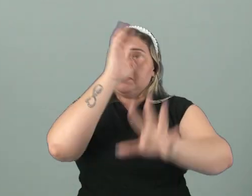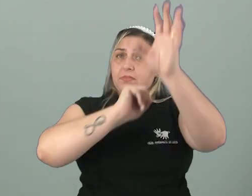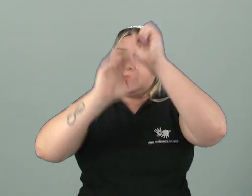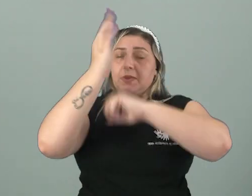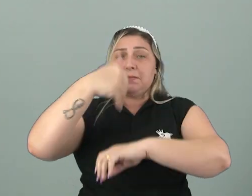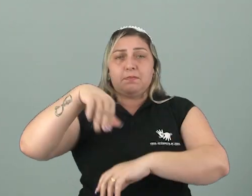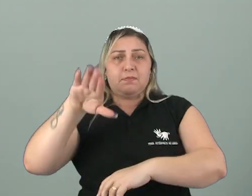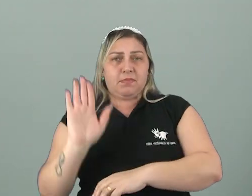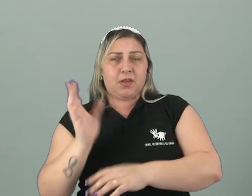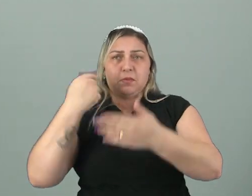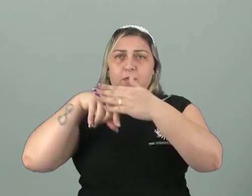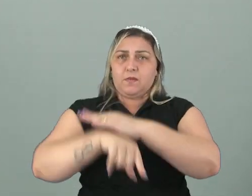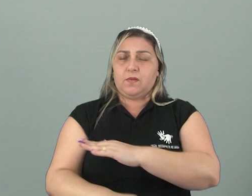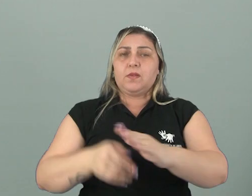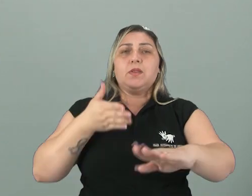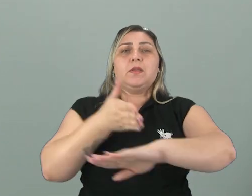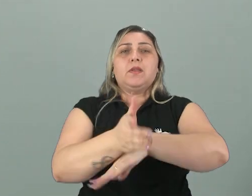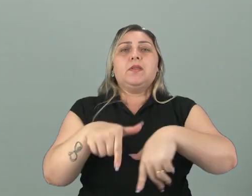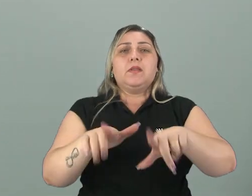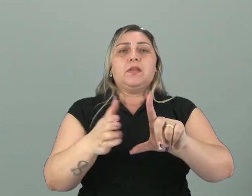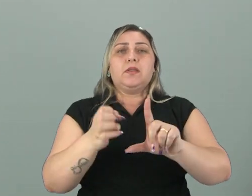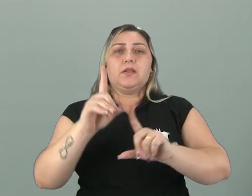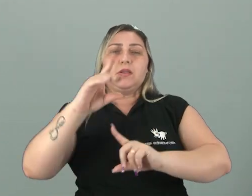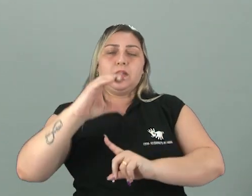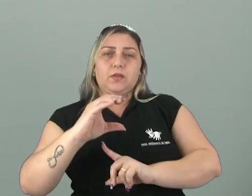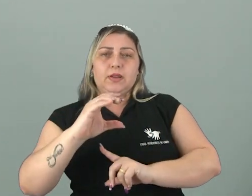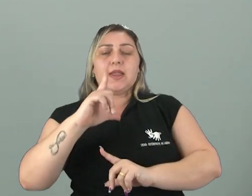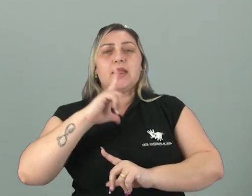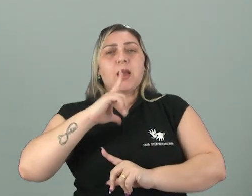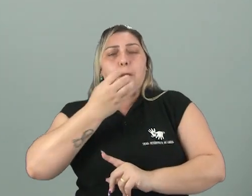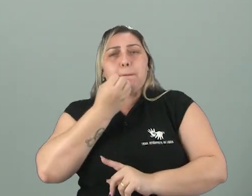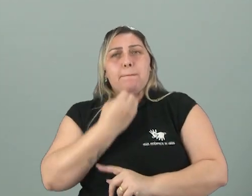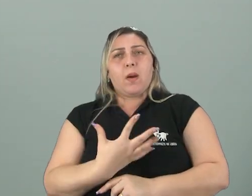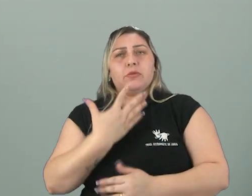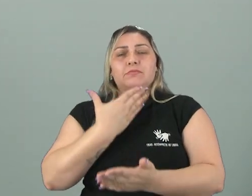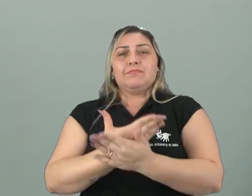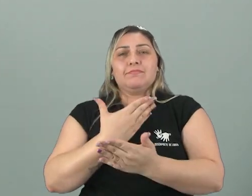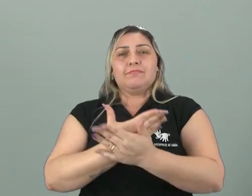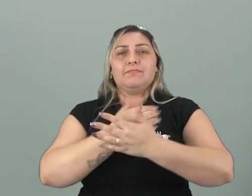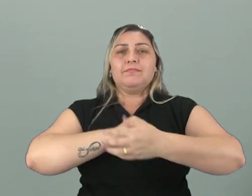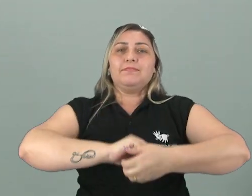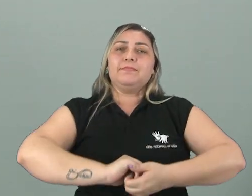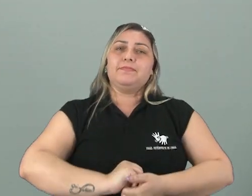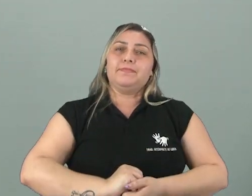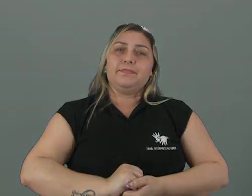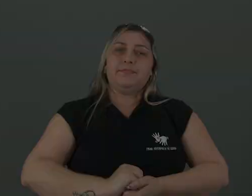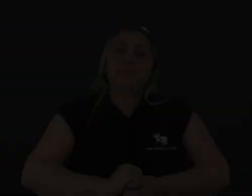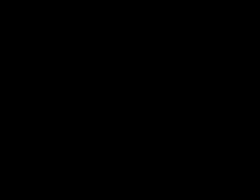aprender mais e mais, acesse a plataforma Eduque e tenham bons estudos!